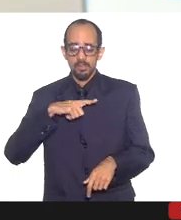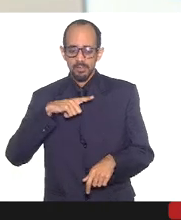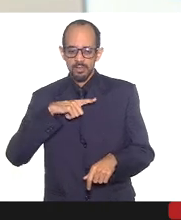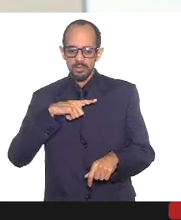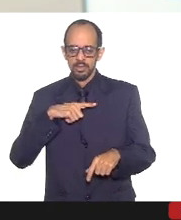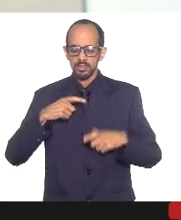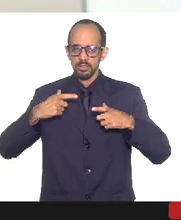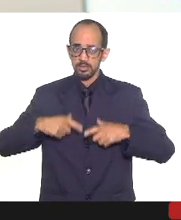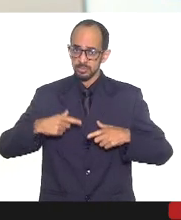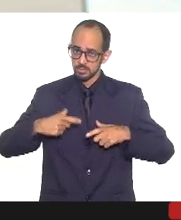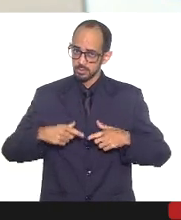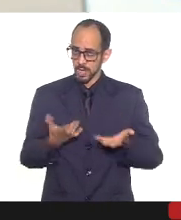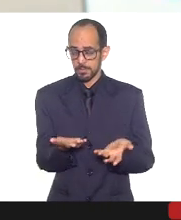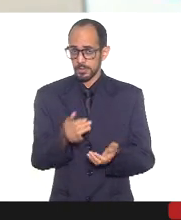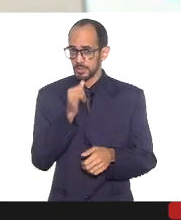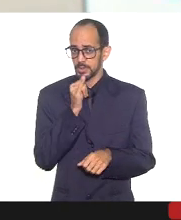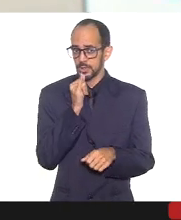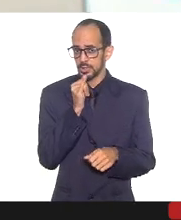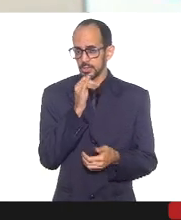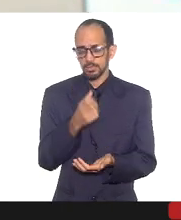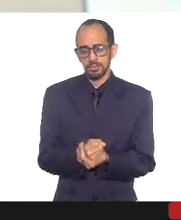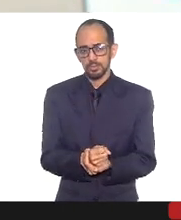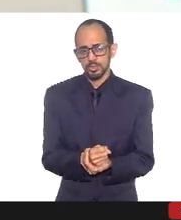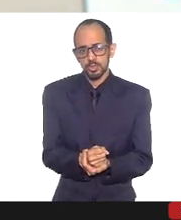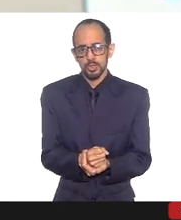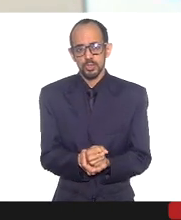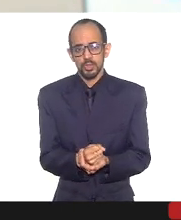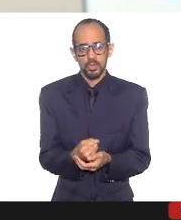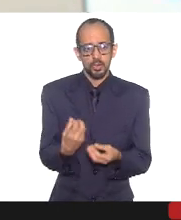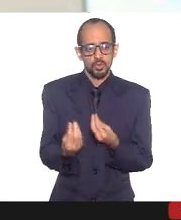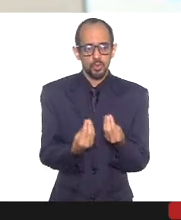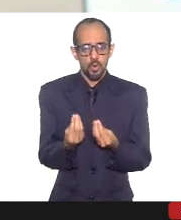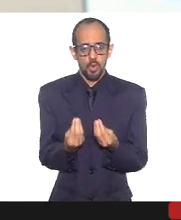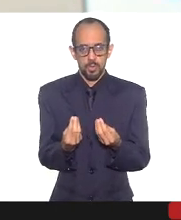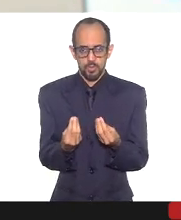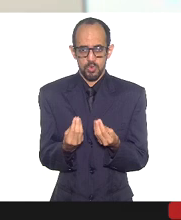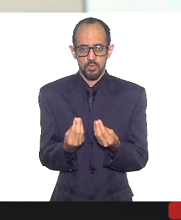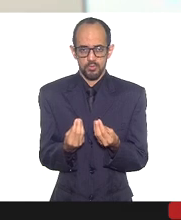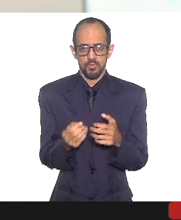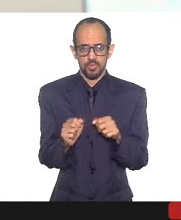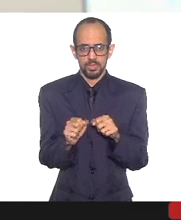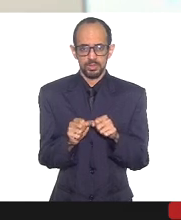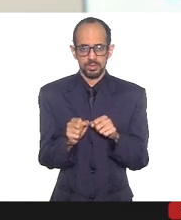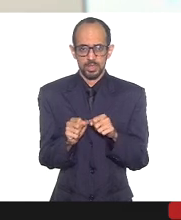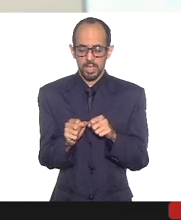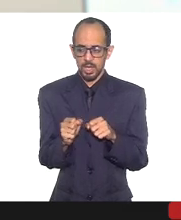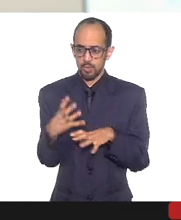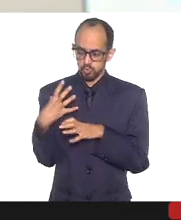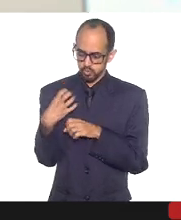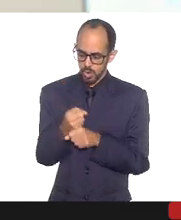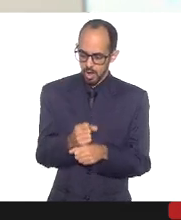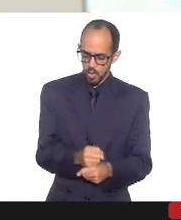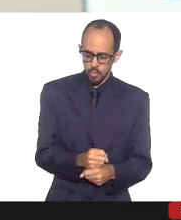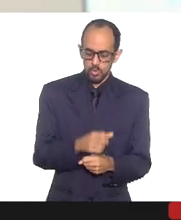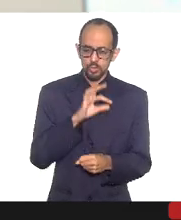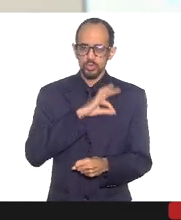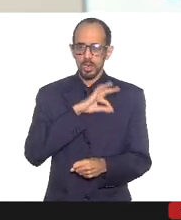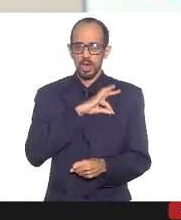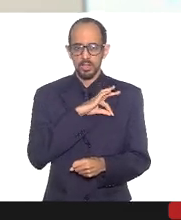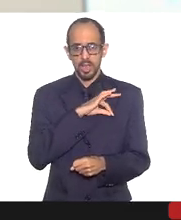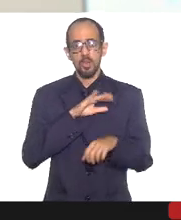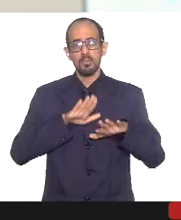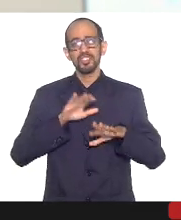legal para, por exemplo, medidas como a recomposição salarial, tanto no caso da educação, mas de todo o